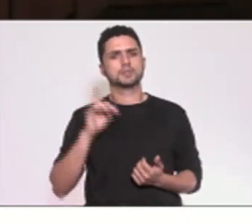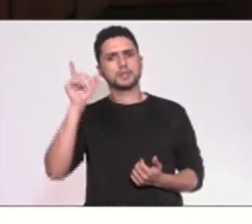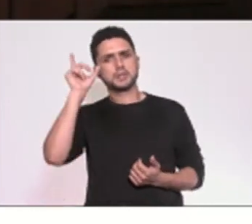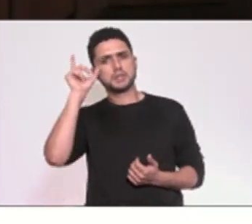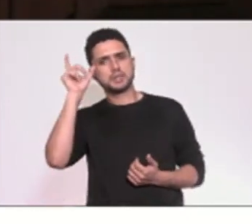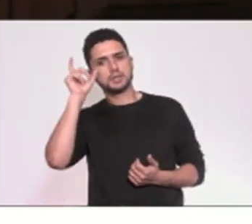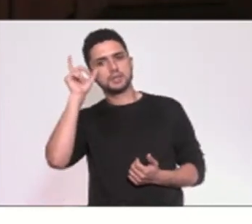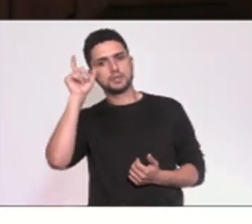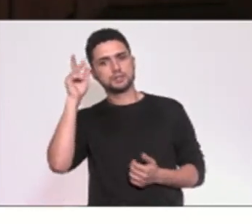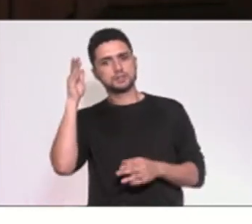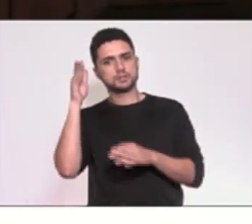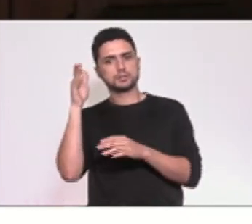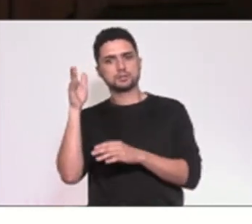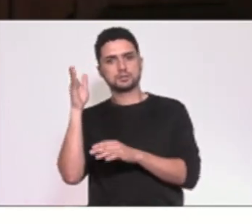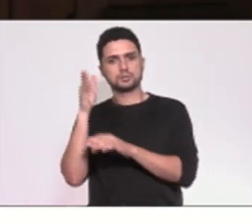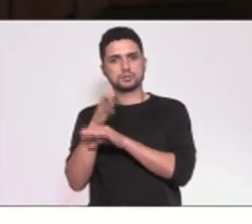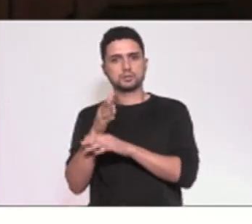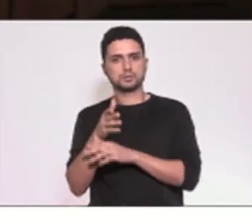votação.